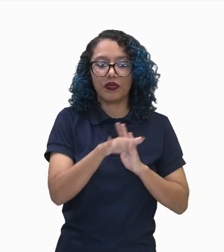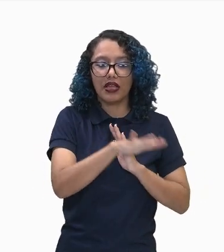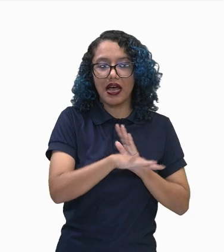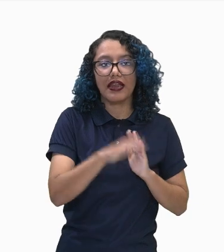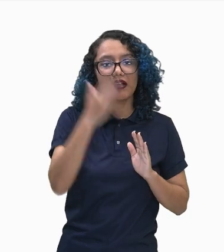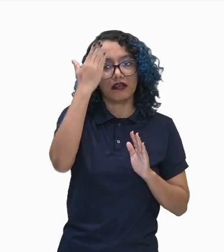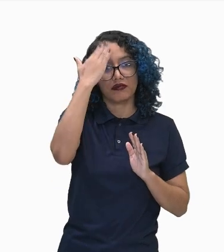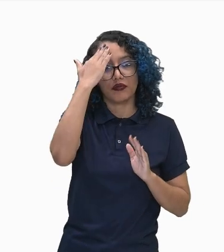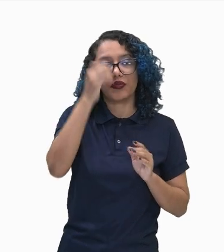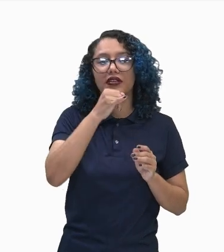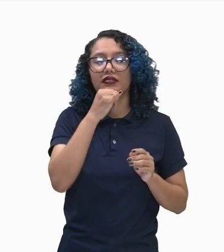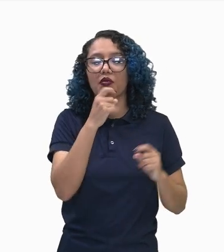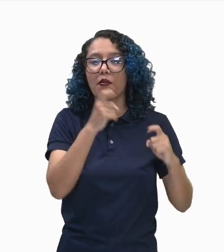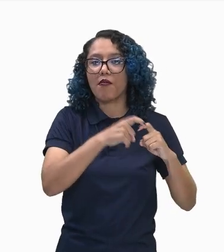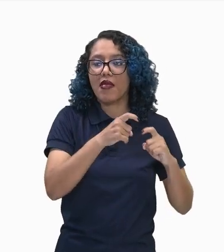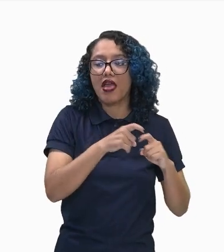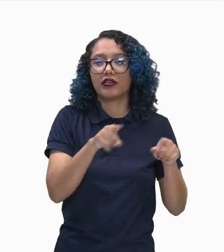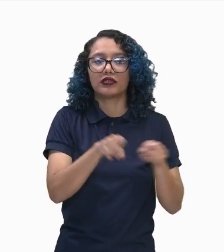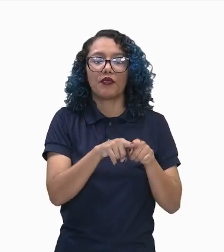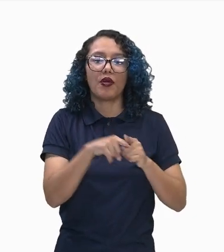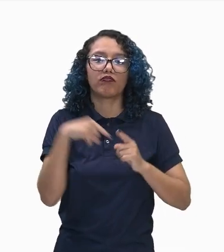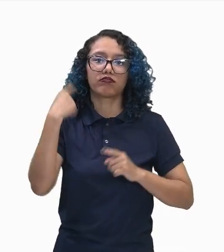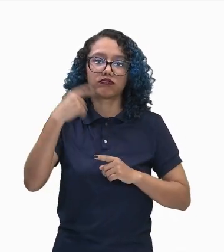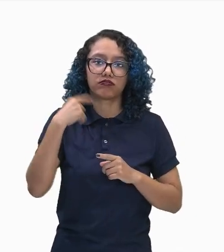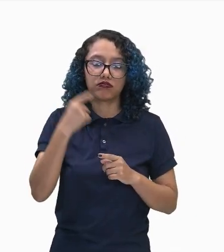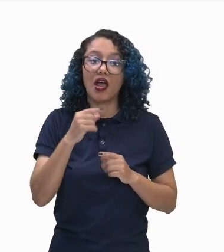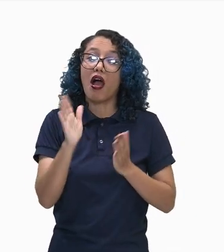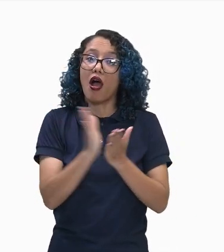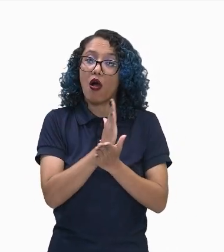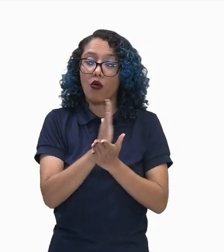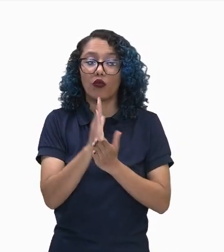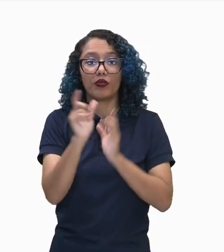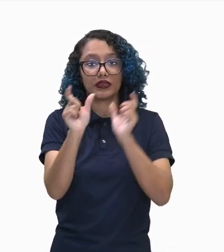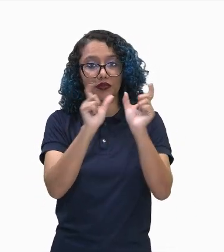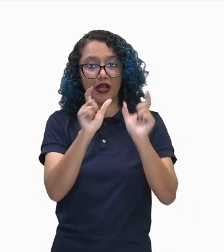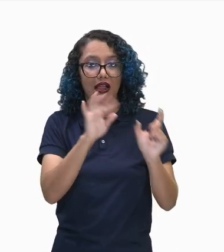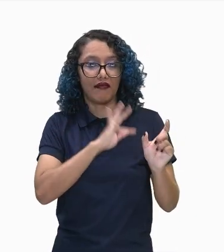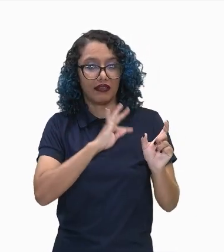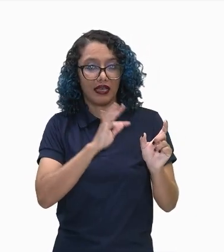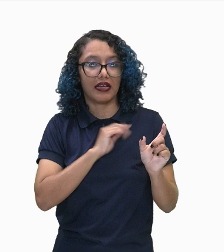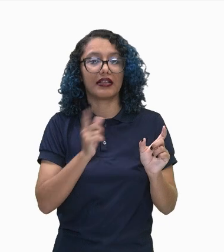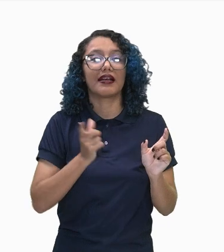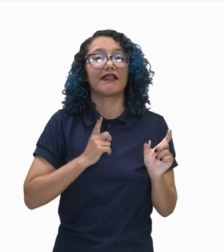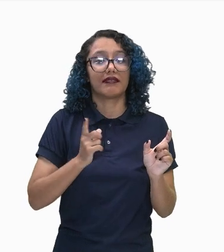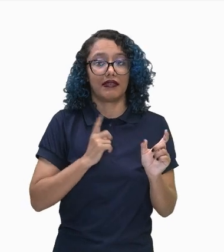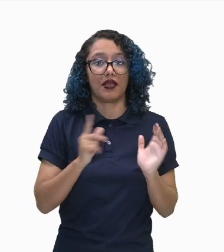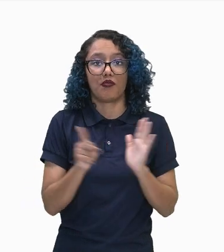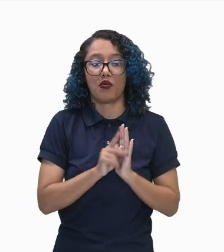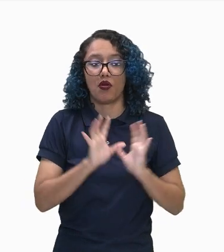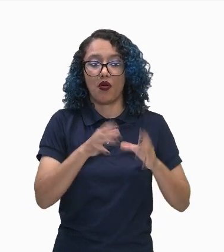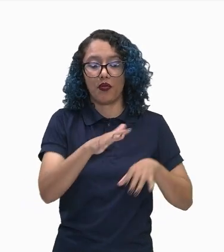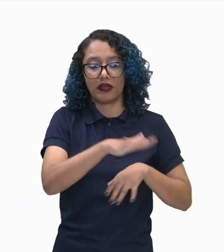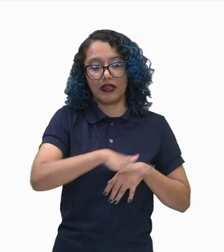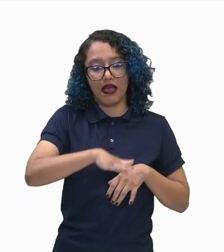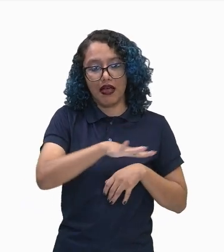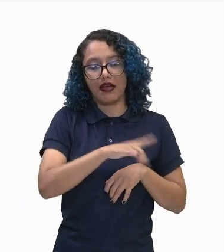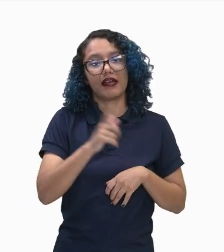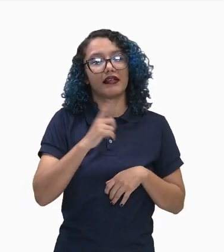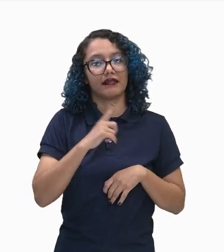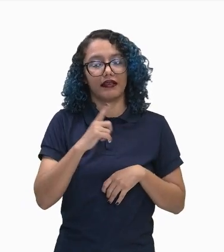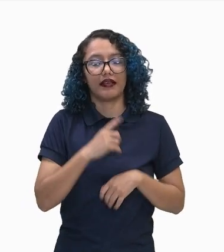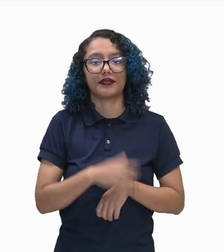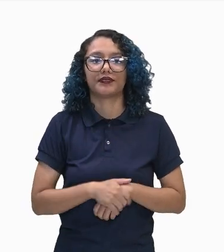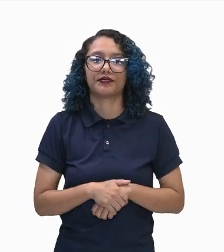médicos, advogados. Então, eles têm alguns jargões e também termos técnicos dentro da